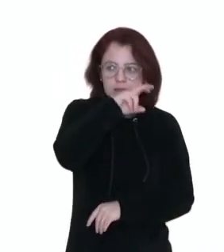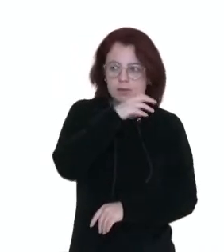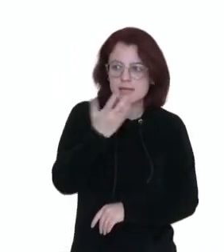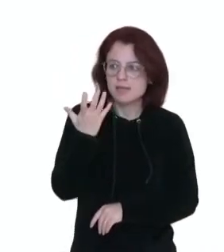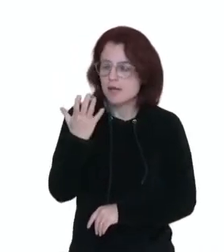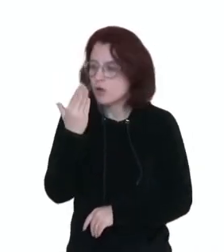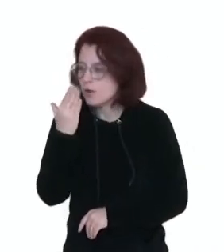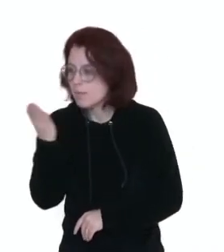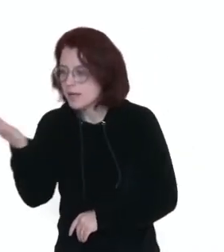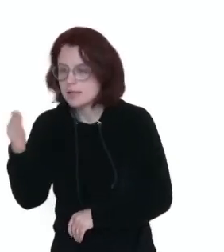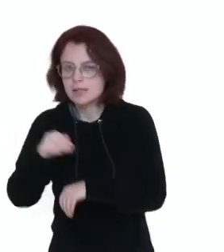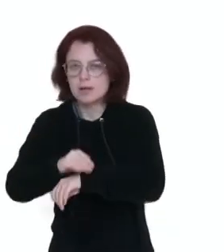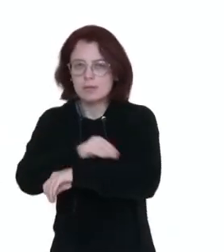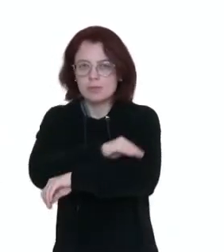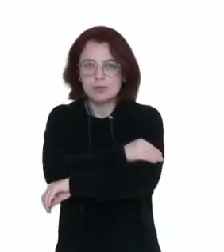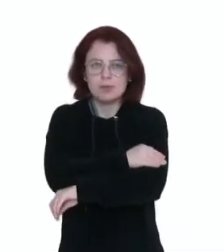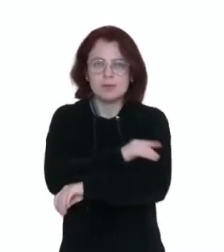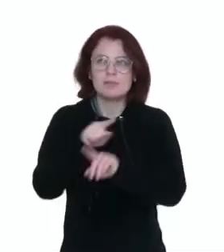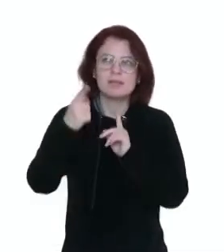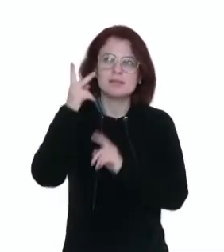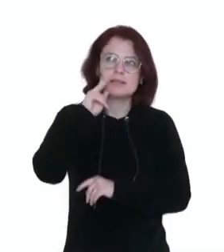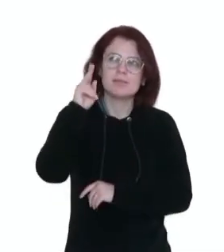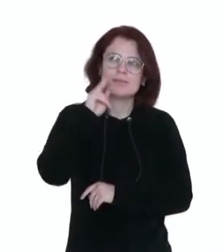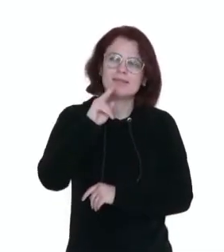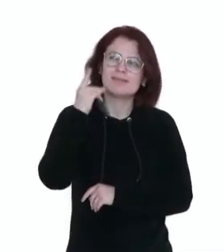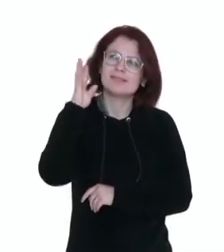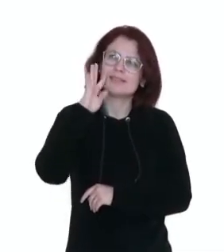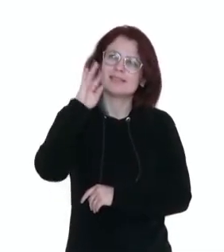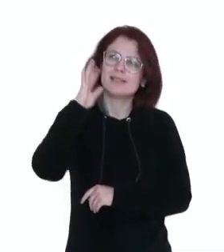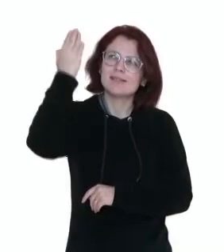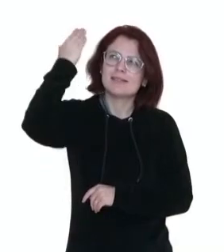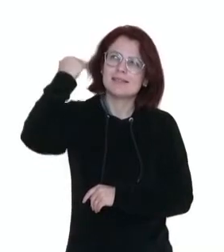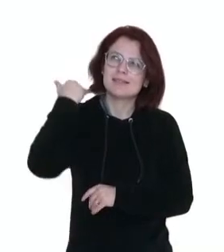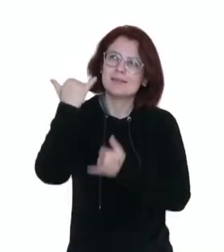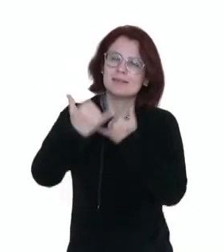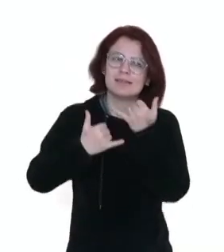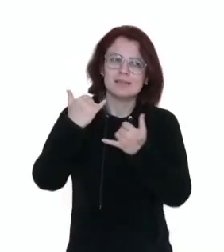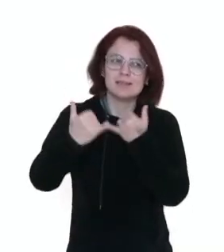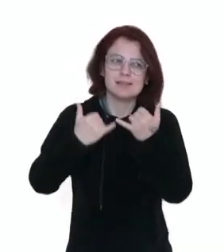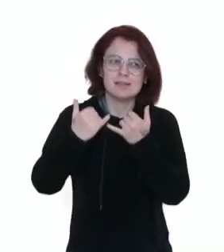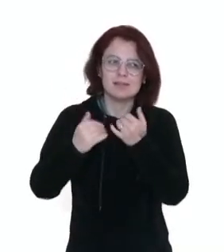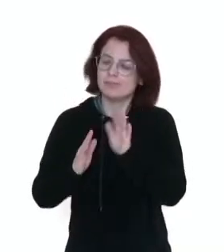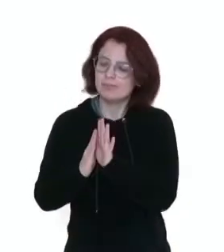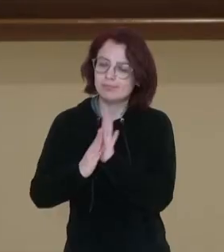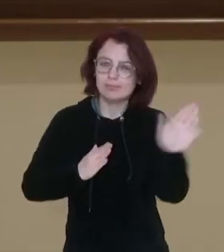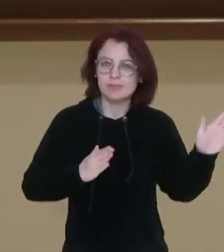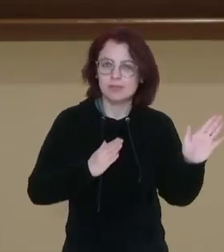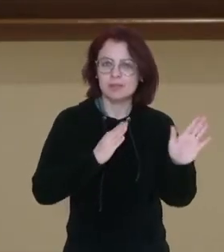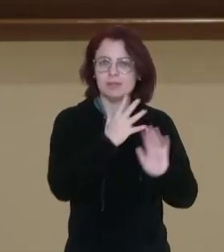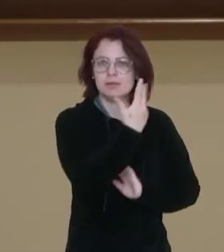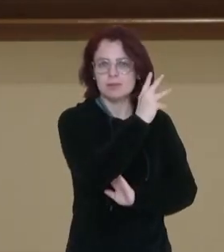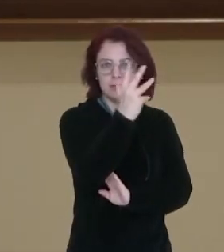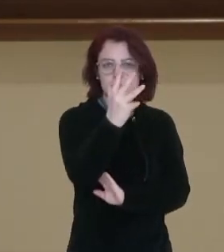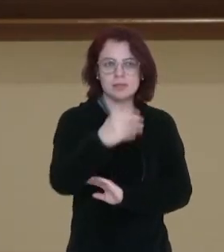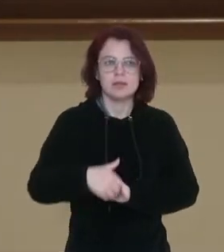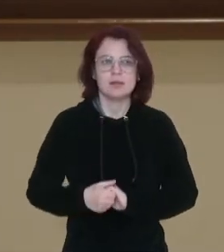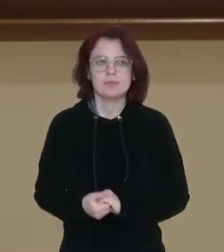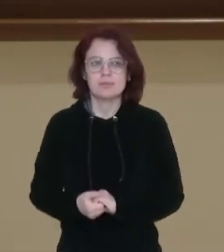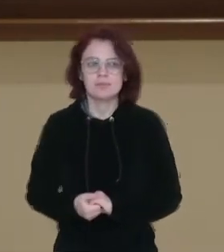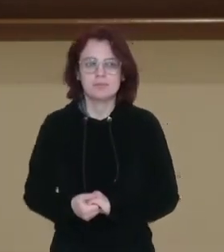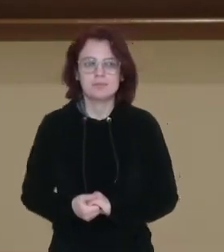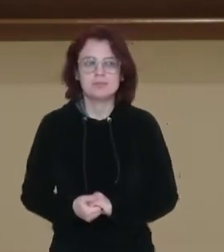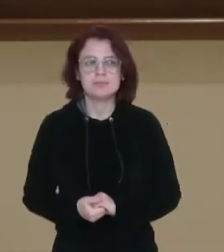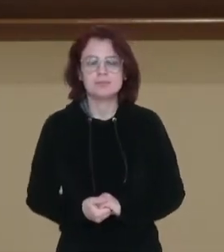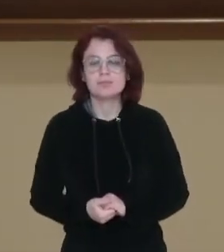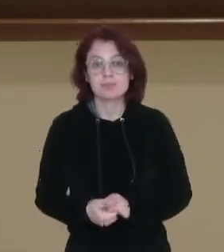sapo, mas depois se lembrou daquela tarde de brincadeiras e correu para o mato. Eu vou chamar a atenção de vocês com